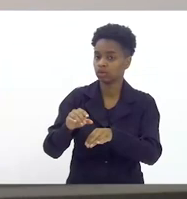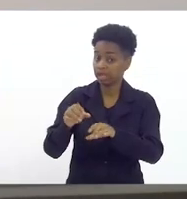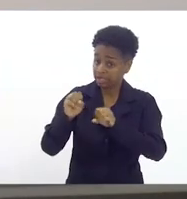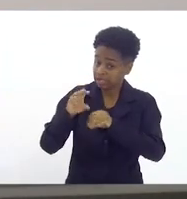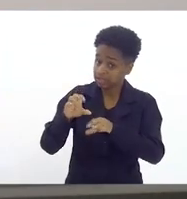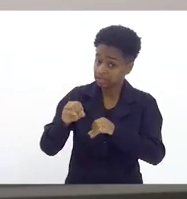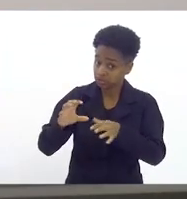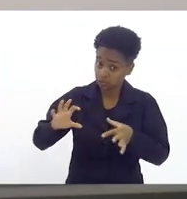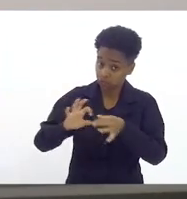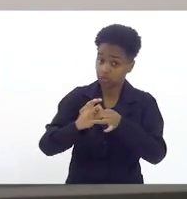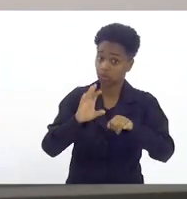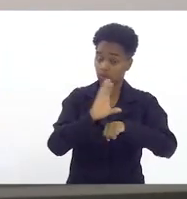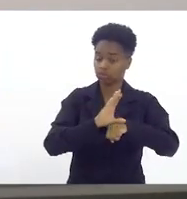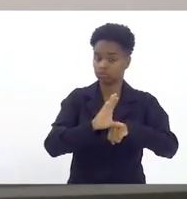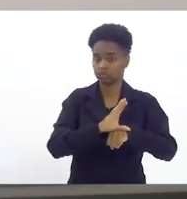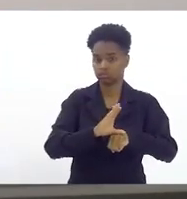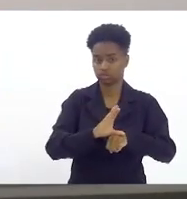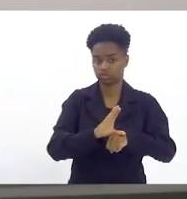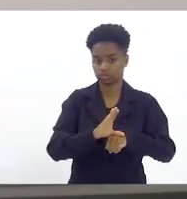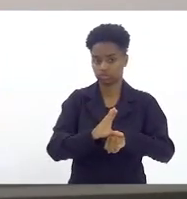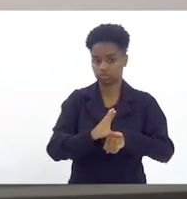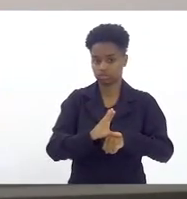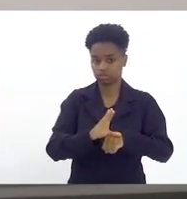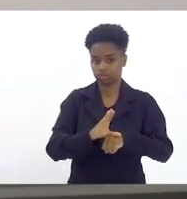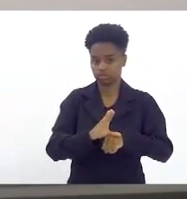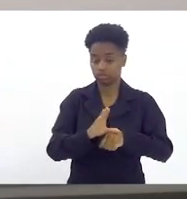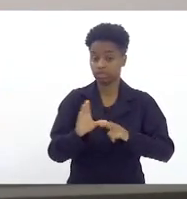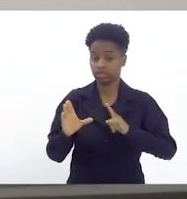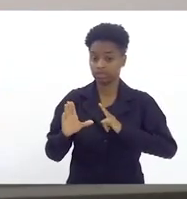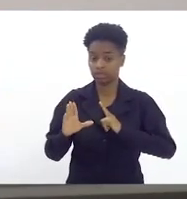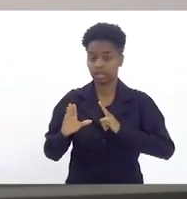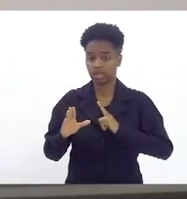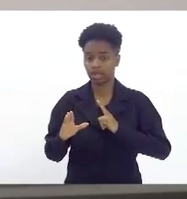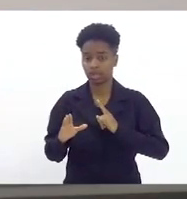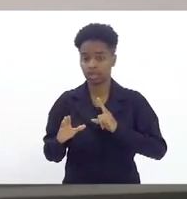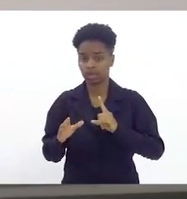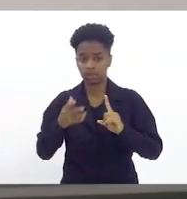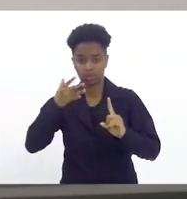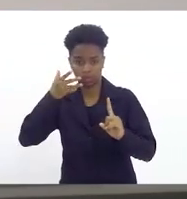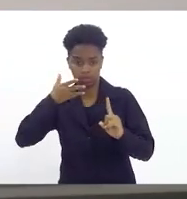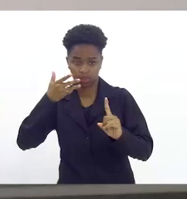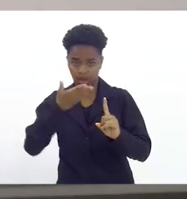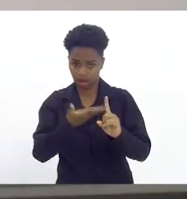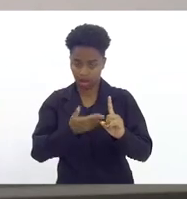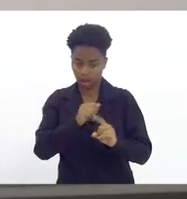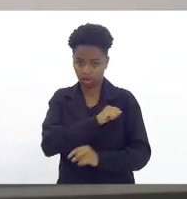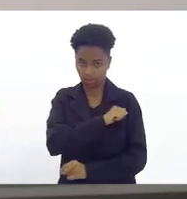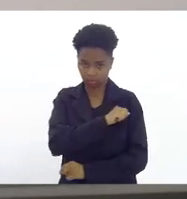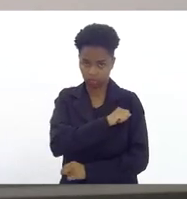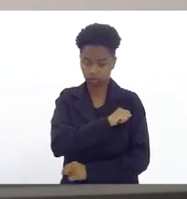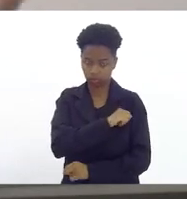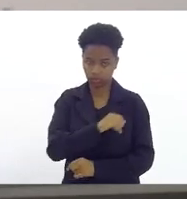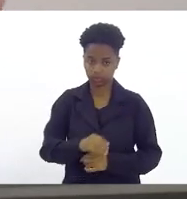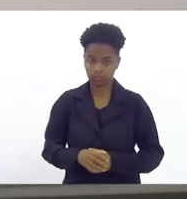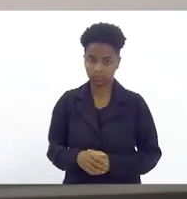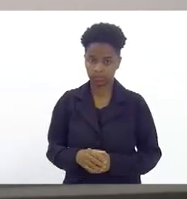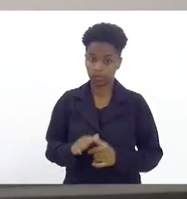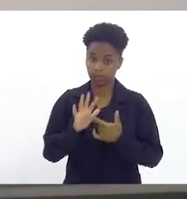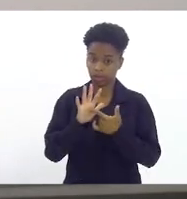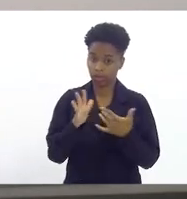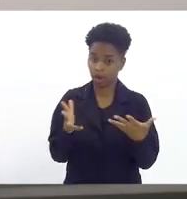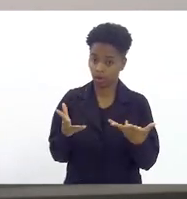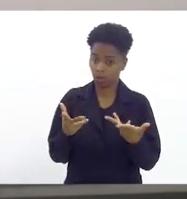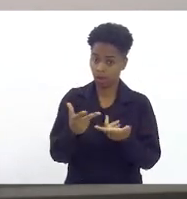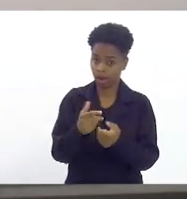tá na Constituição nós tivemos a fala de um de um aluno né a qualidade do